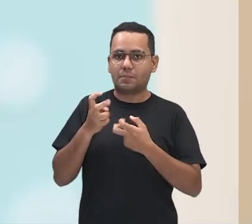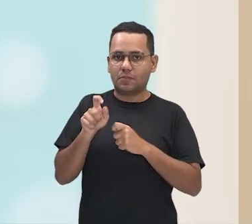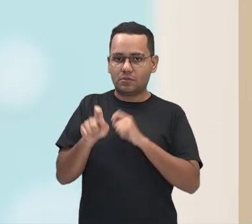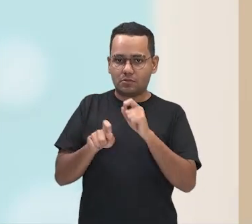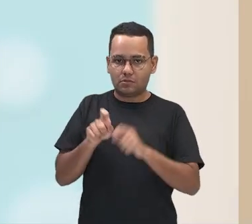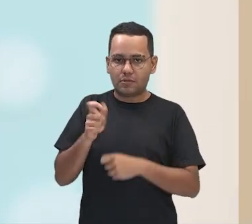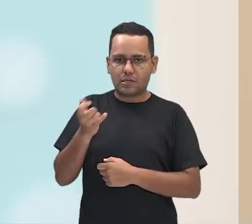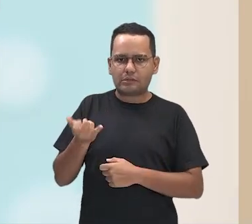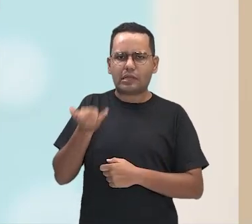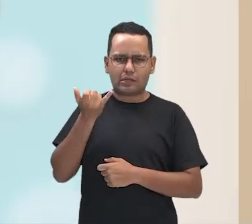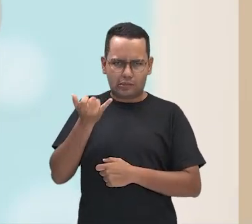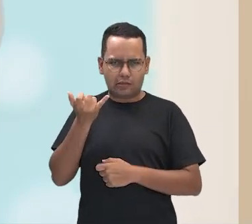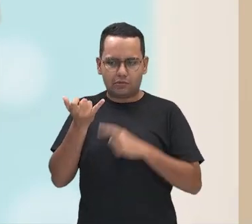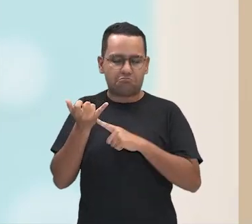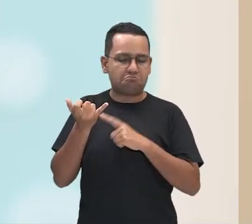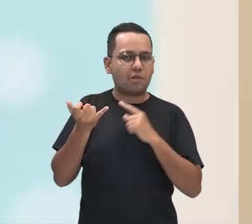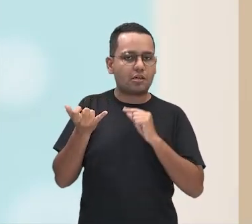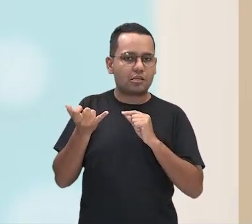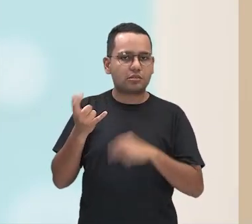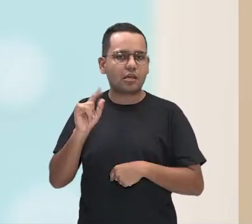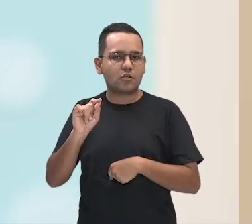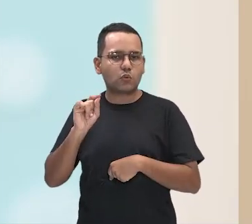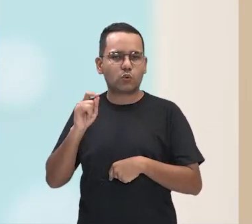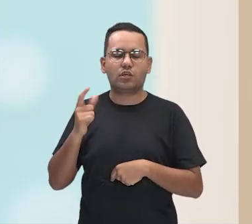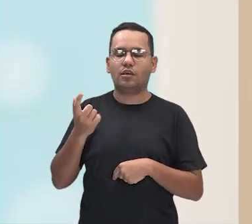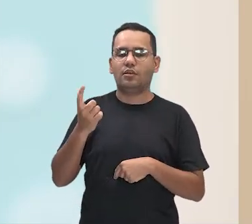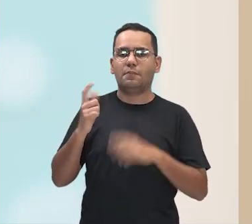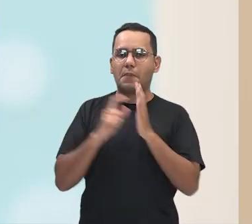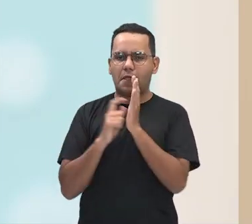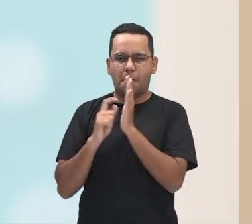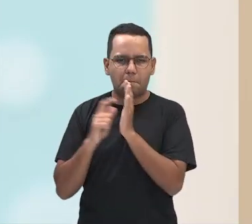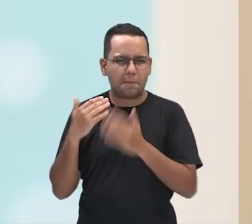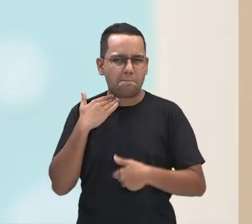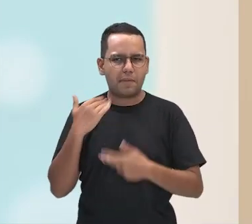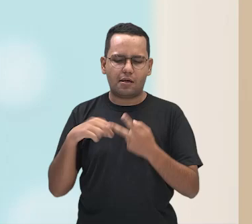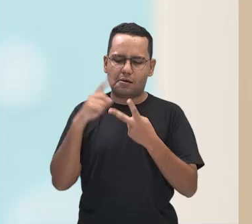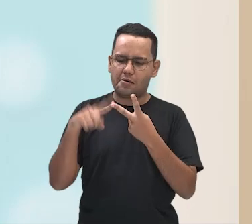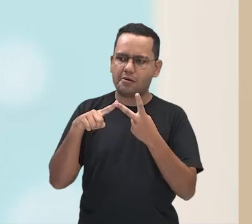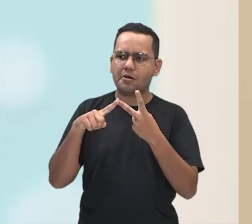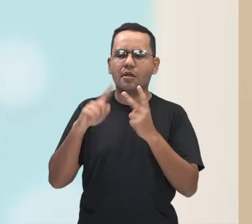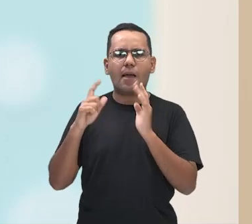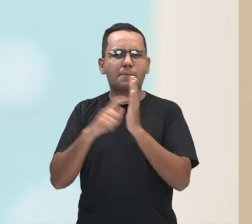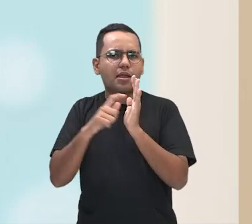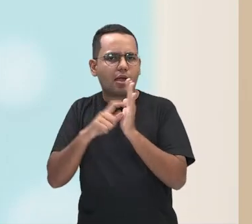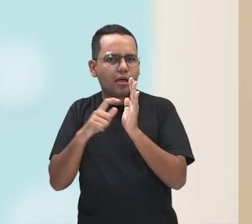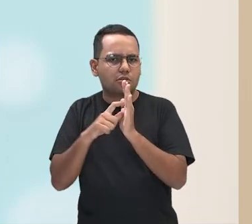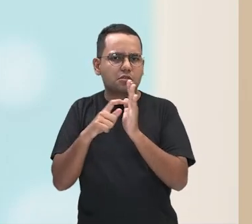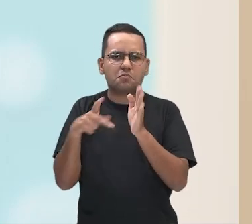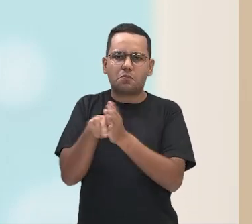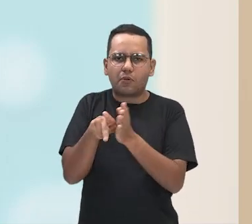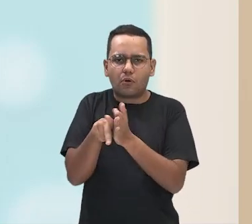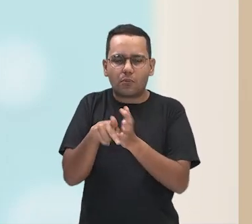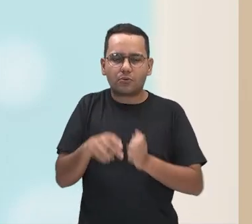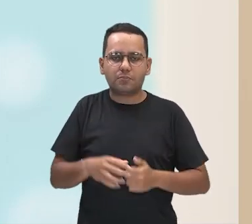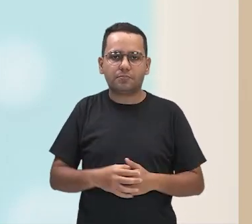com acesso a contas bancárias, com acesso a aplicativos específicos, isso acaba